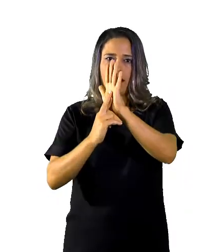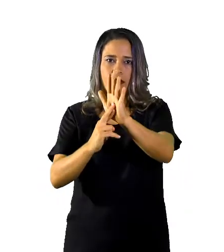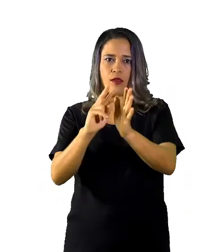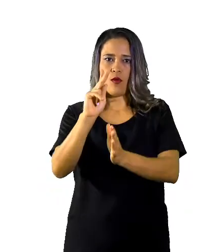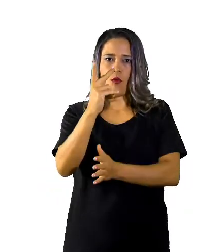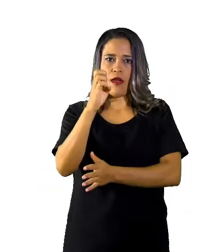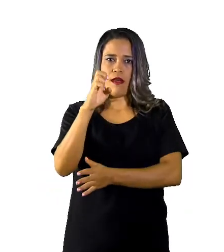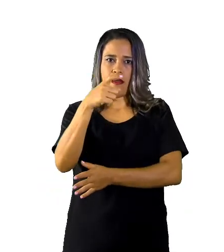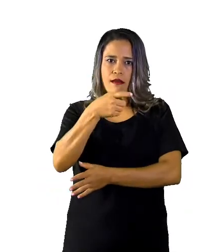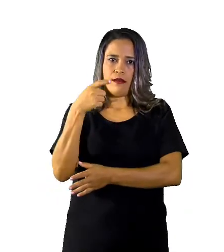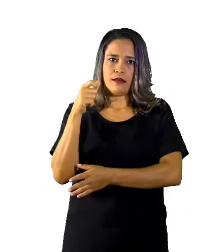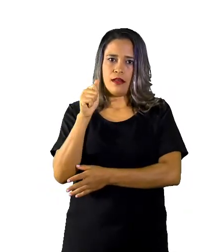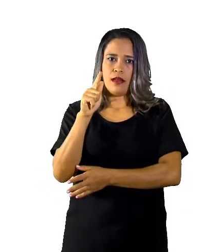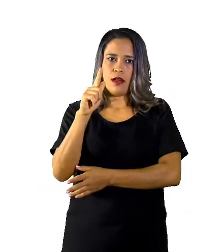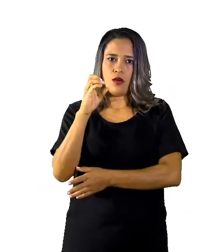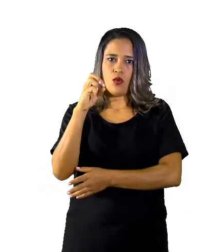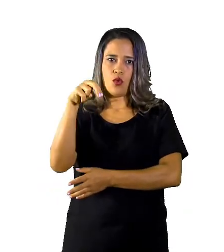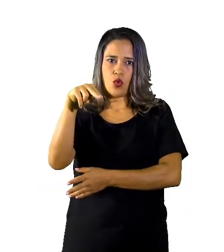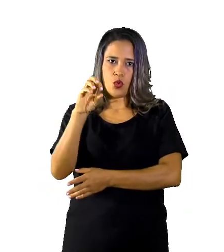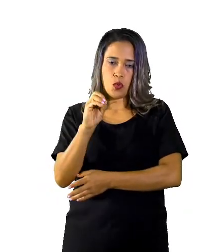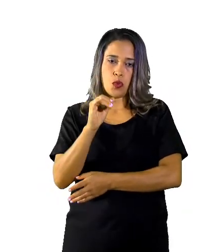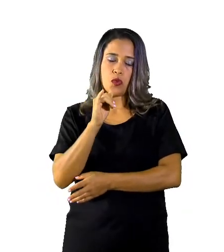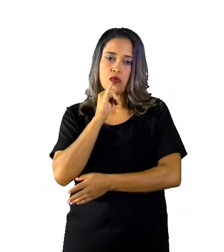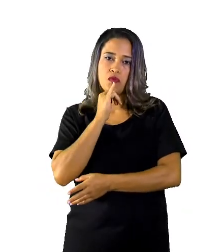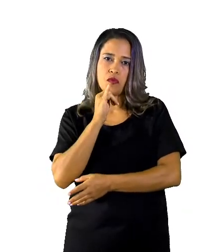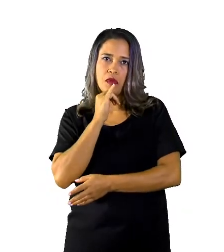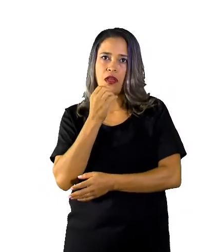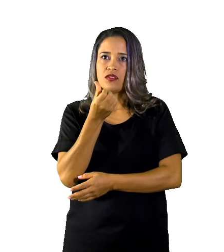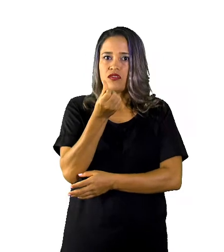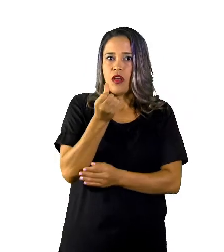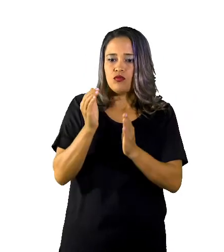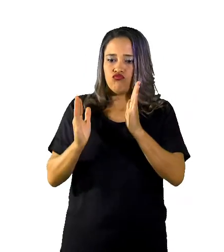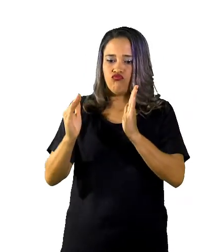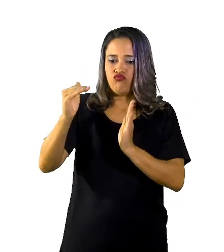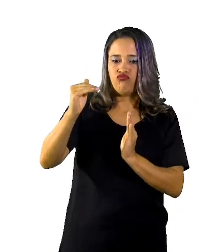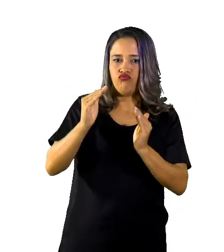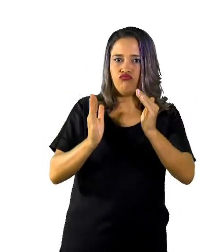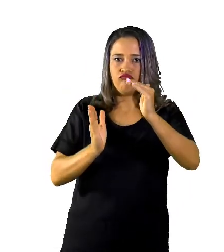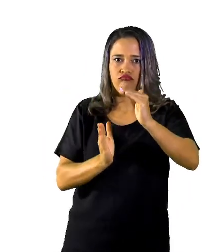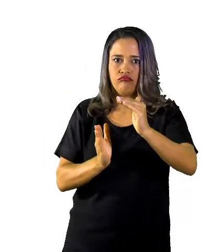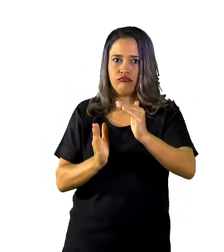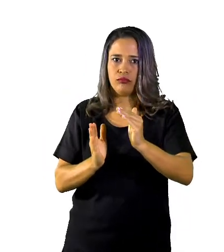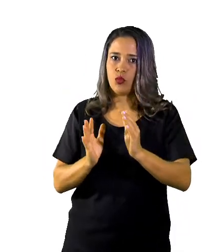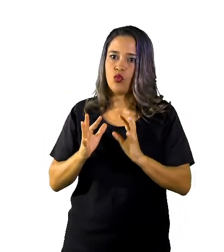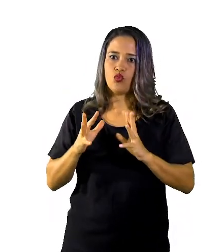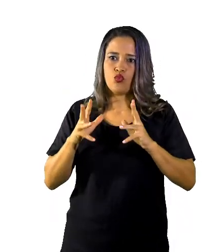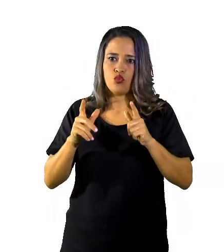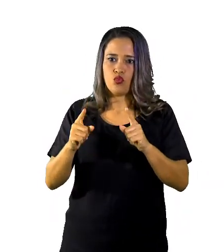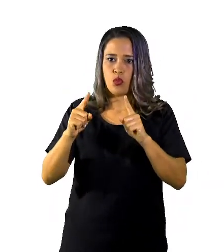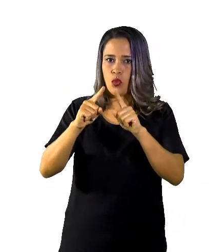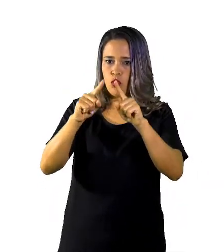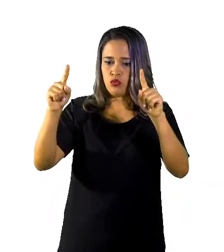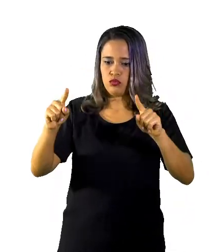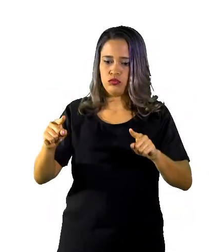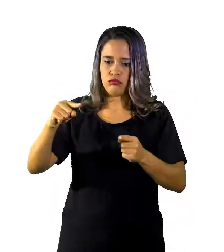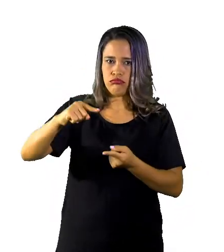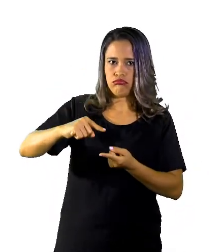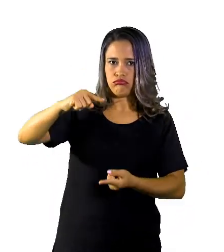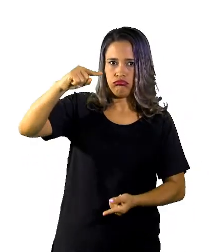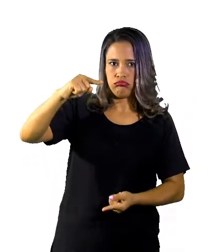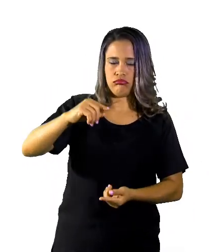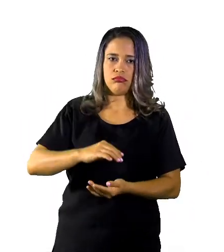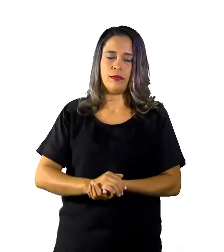hexágono, ou seja, uma figura que tem 6 lados, cujos lados são todos horizontais ou verticais. Nós vamos